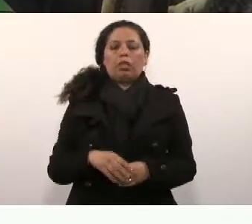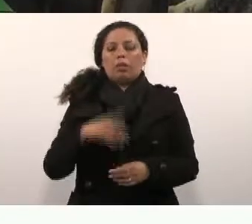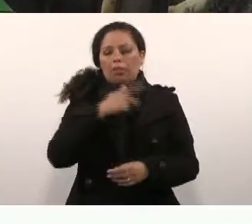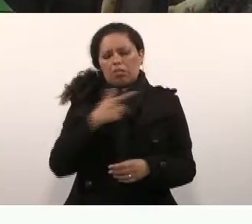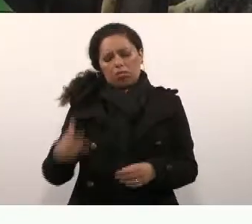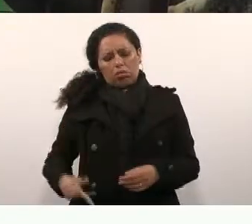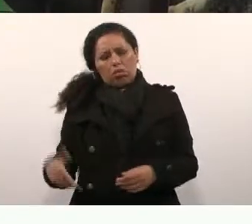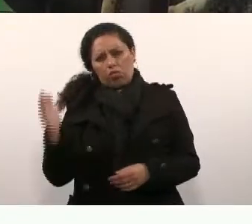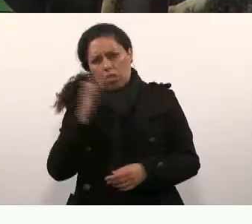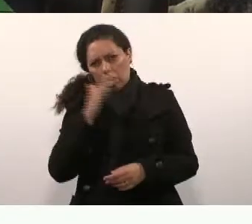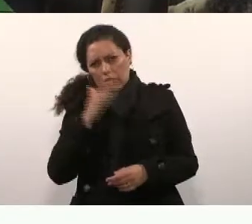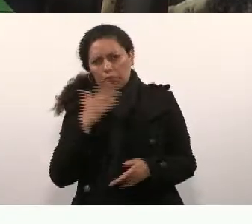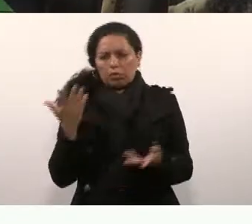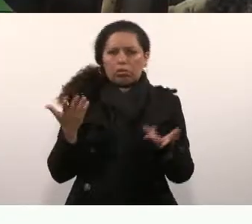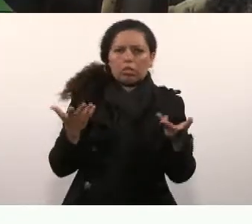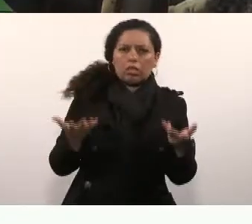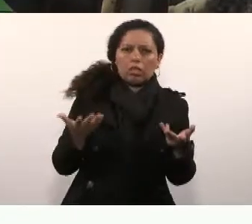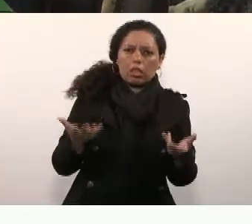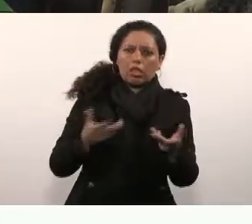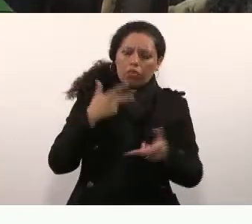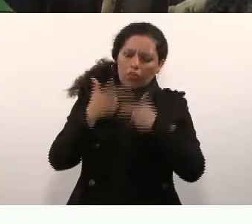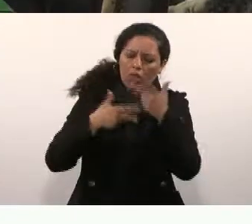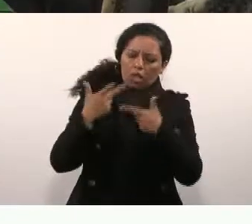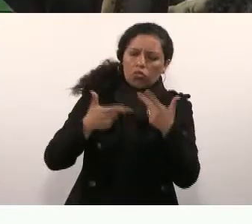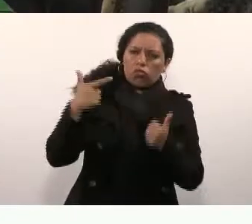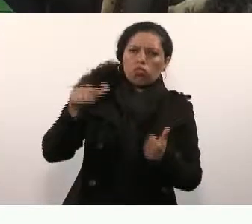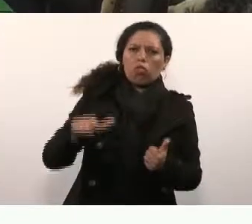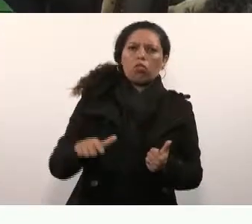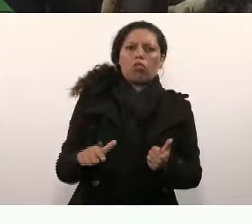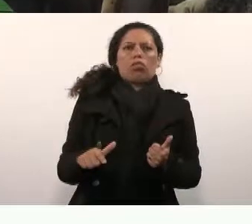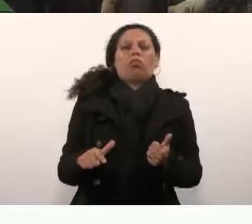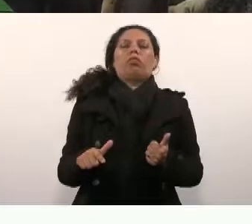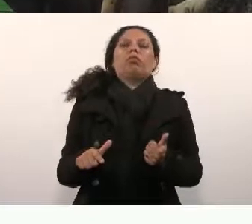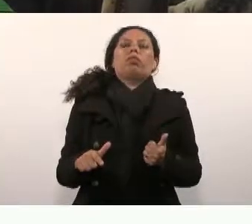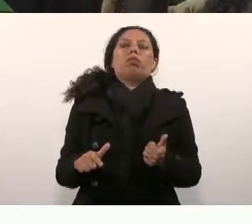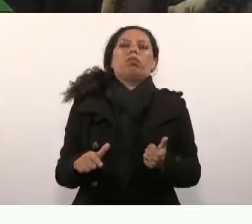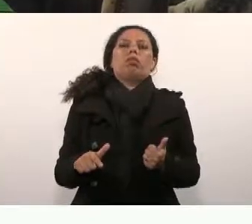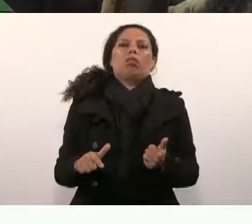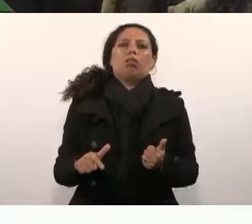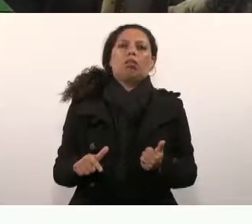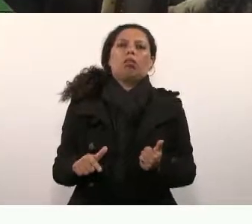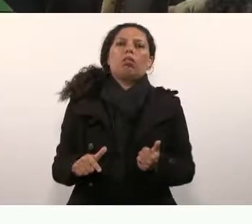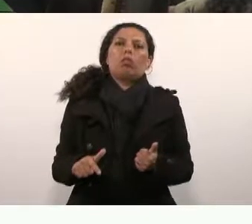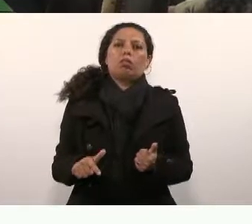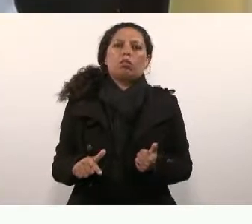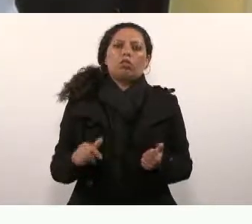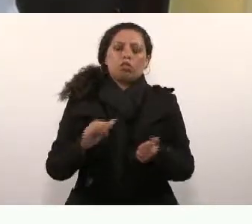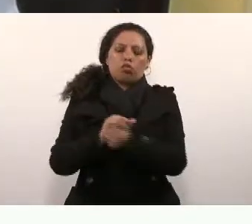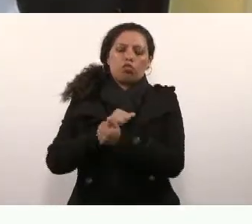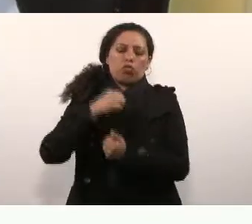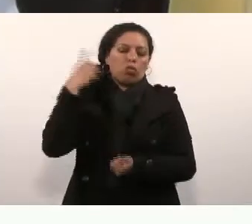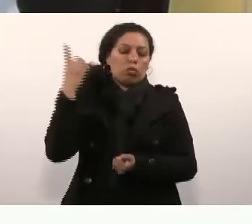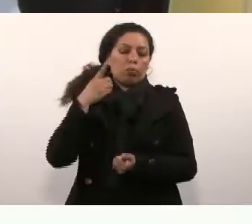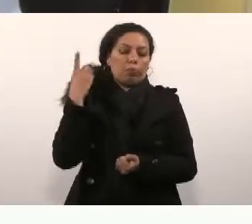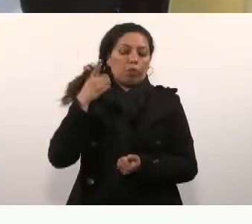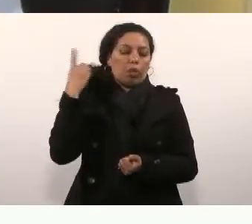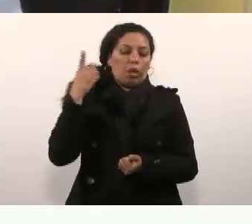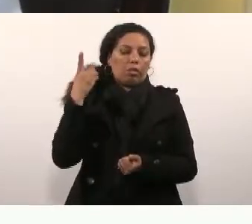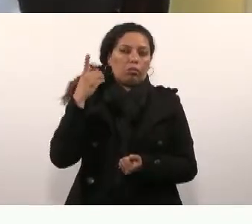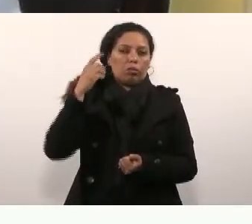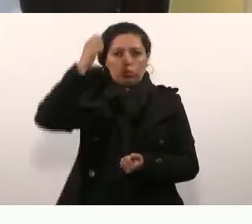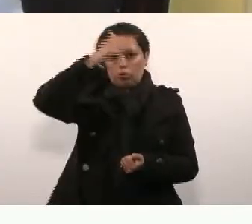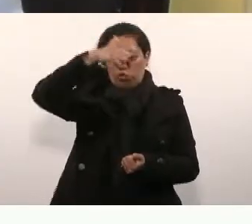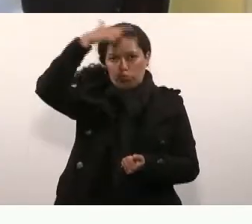rapidamente, queria reiterar o que eu já coloquei perante o deputado Luiz Paulo pela Comissão